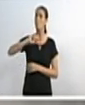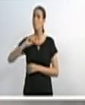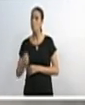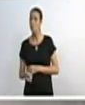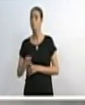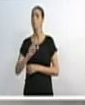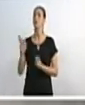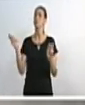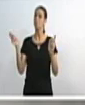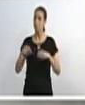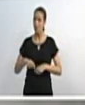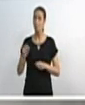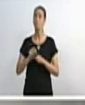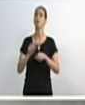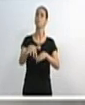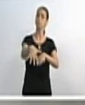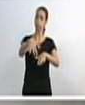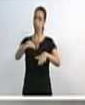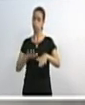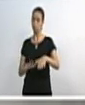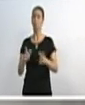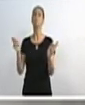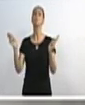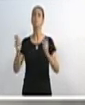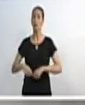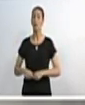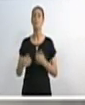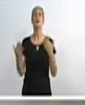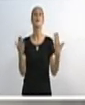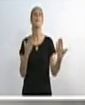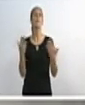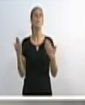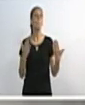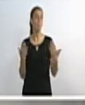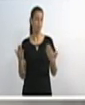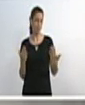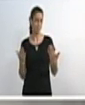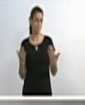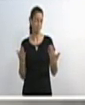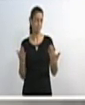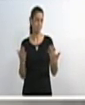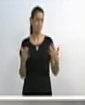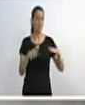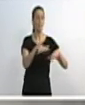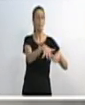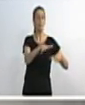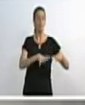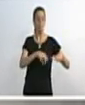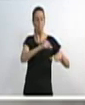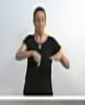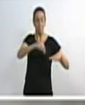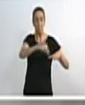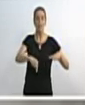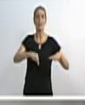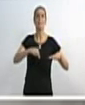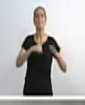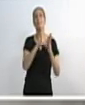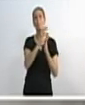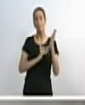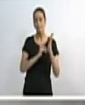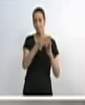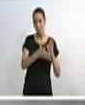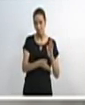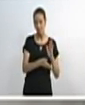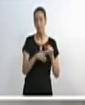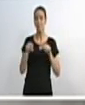elevada de qualidade. Levanta o custo, quanto é que custa uma faixa que a gente tem que pintar a pista? Porque 3